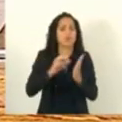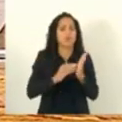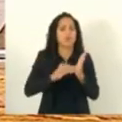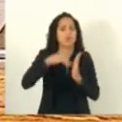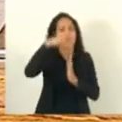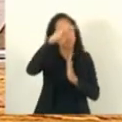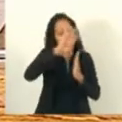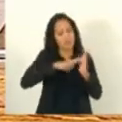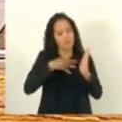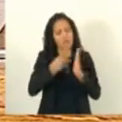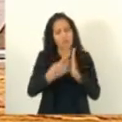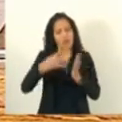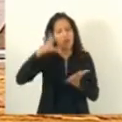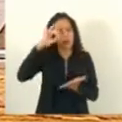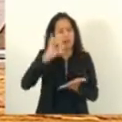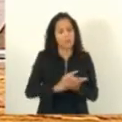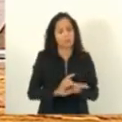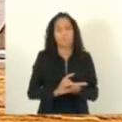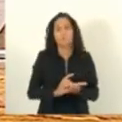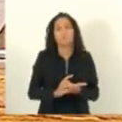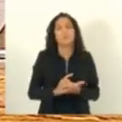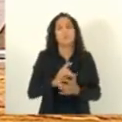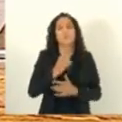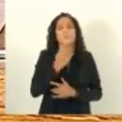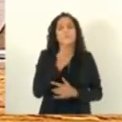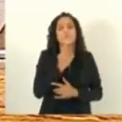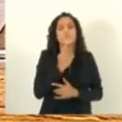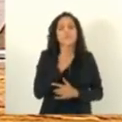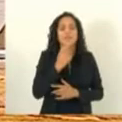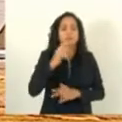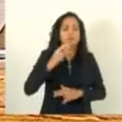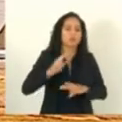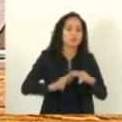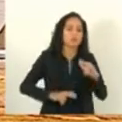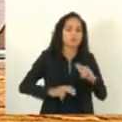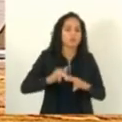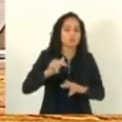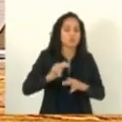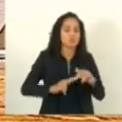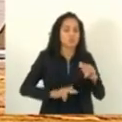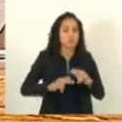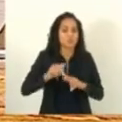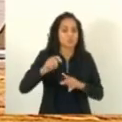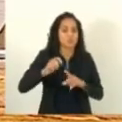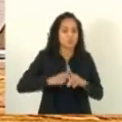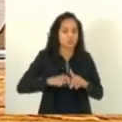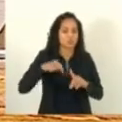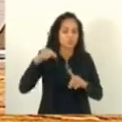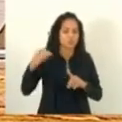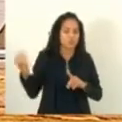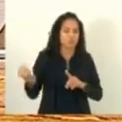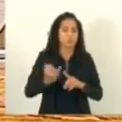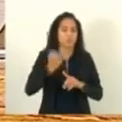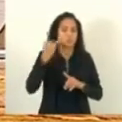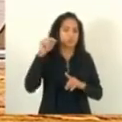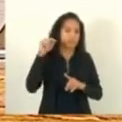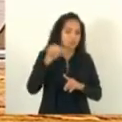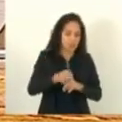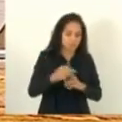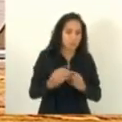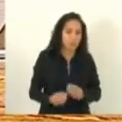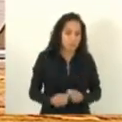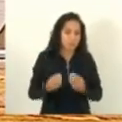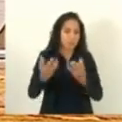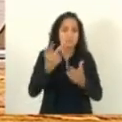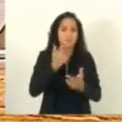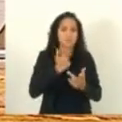do Estado o Junho Vermelho, mês de conscientização sobre a importância da doação de sangue. É uma lei da minha